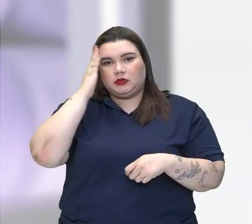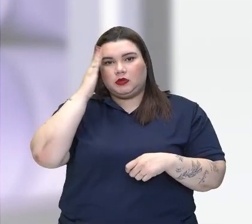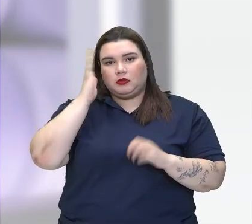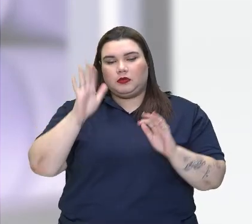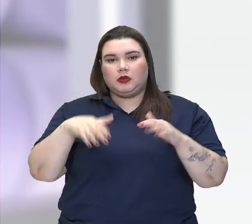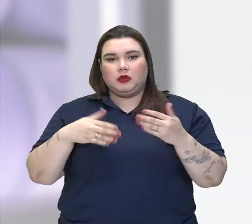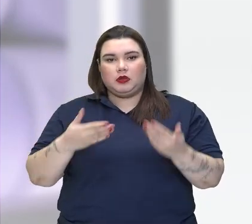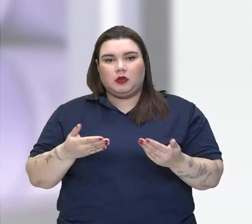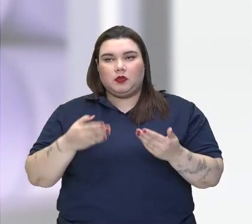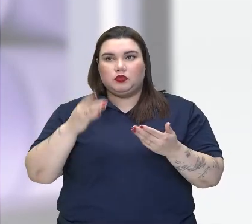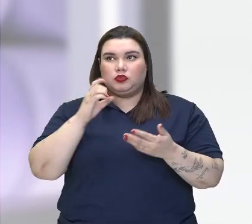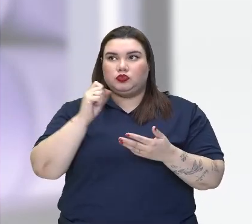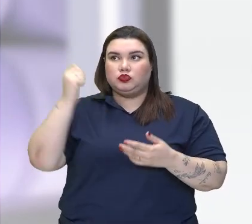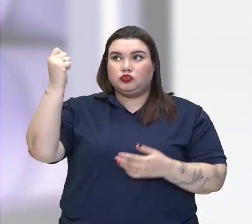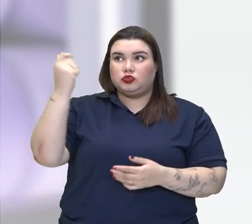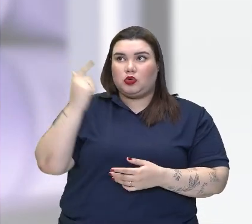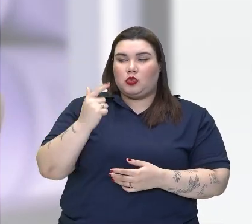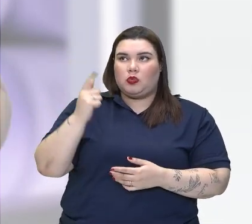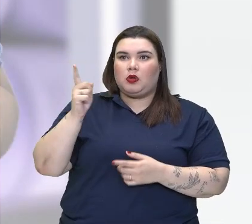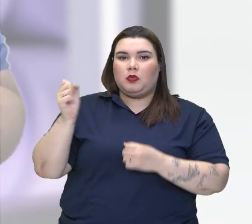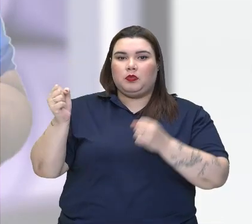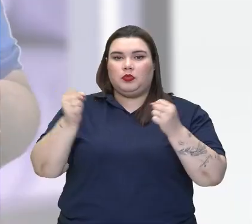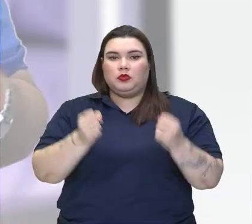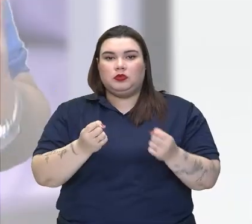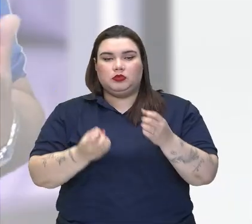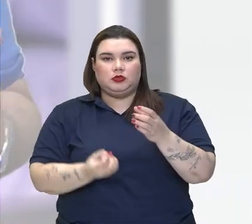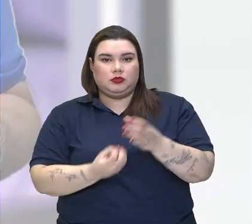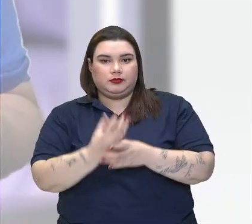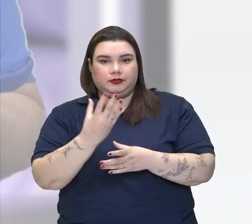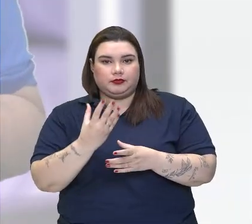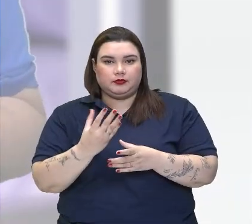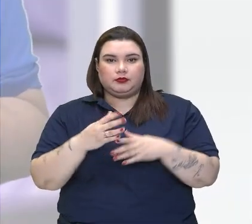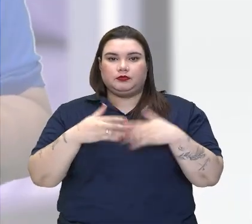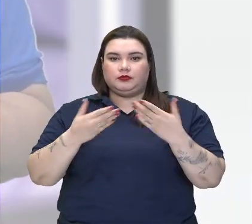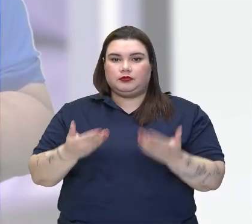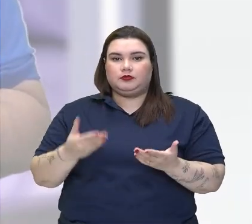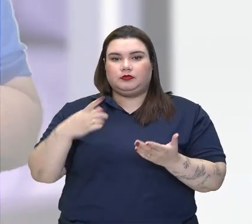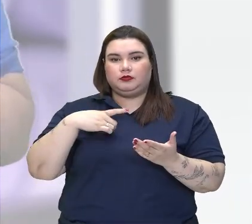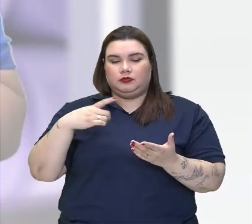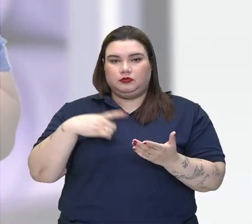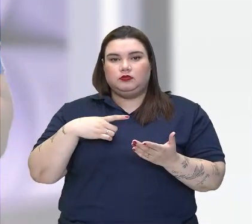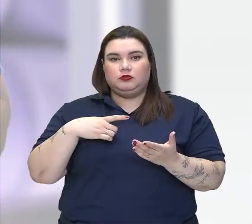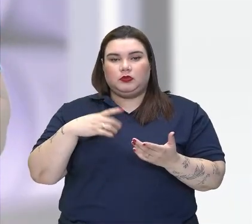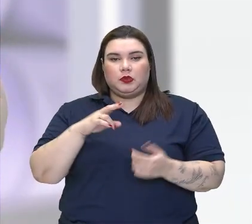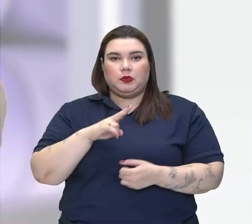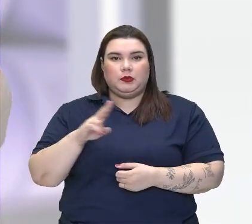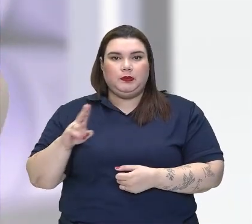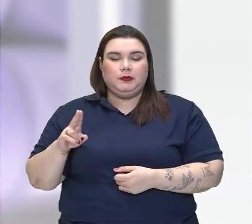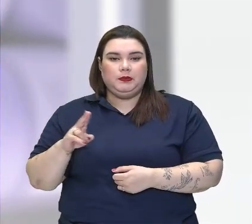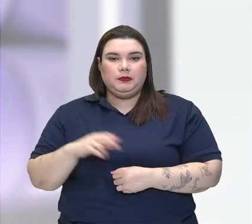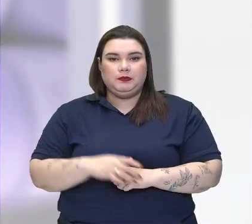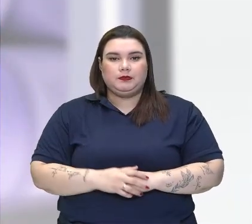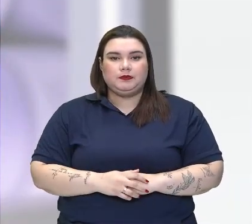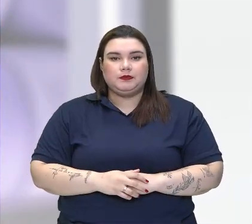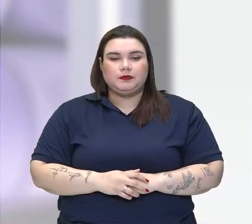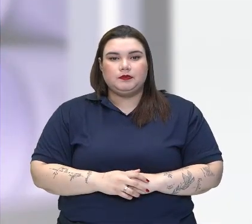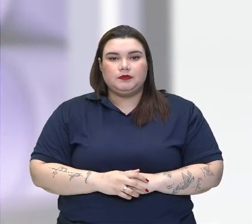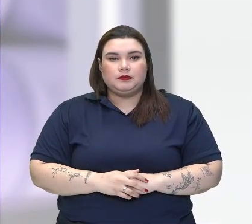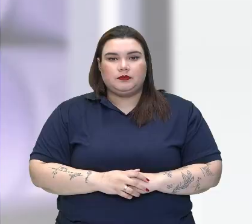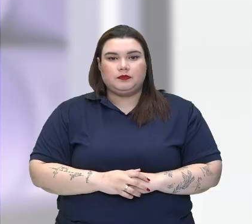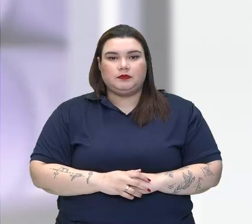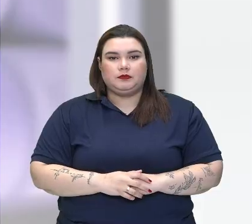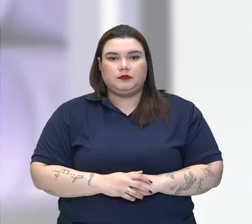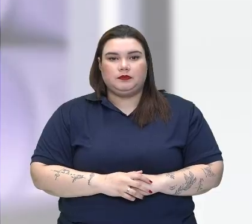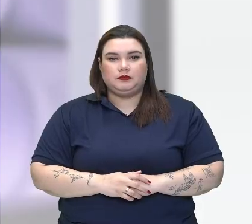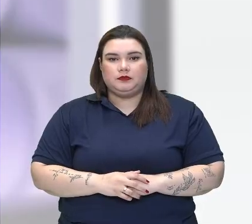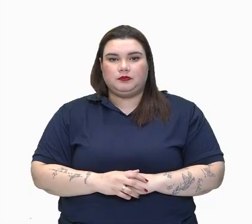eles davam ao Sol o poder da criação. Então, Ra era o Deus criador. Vamos ver,